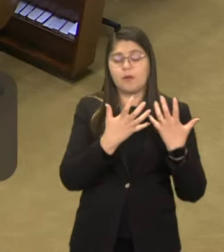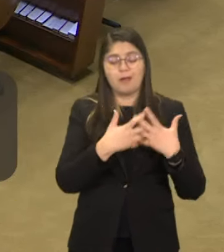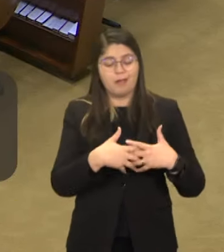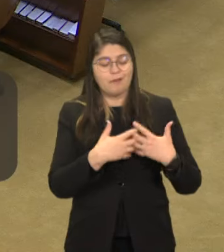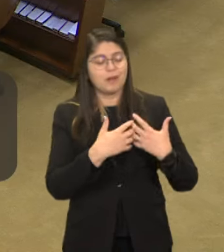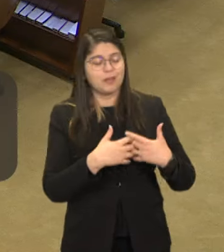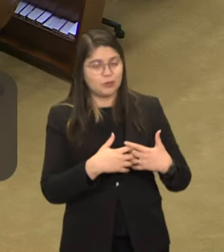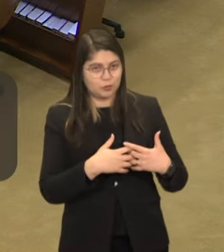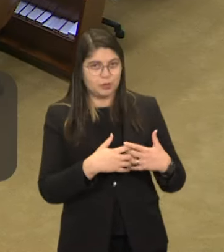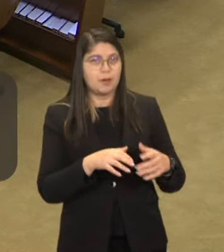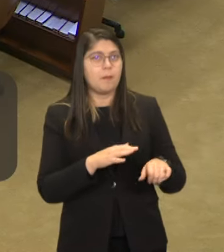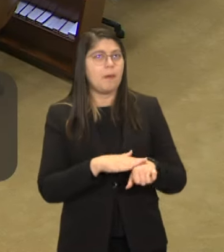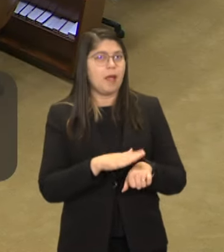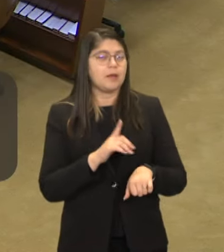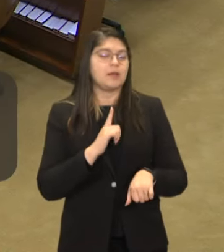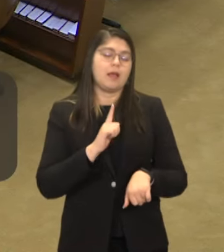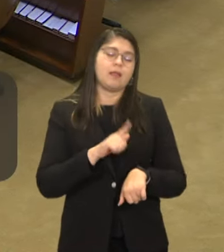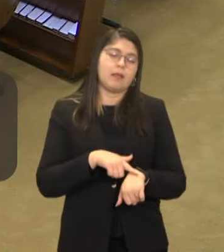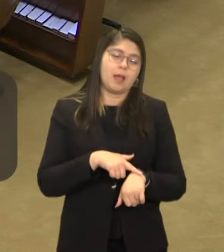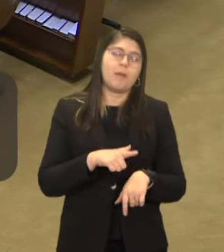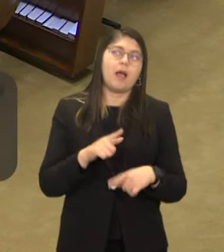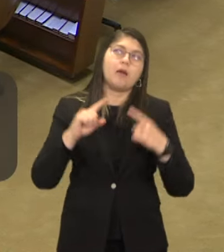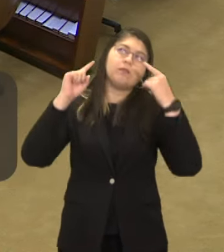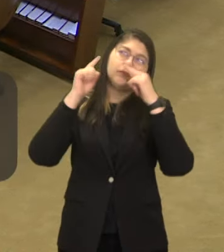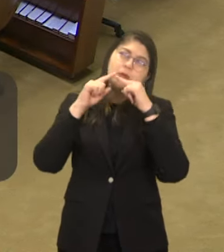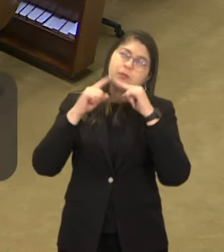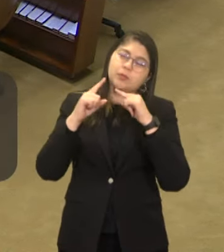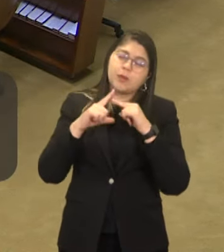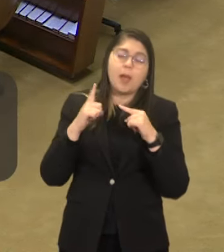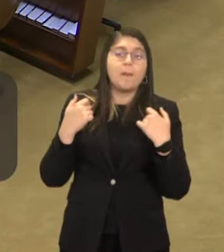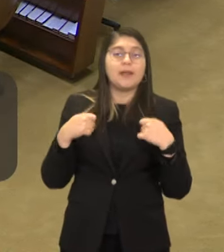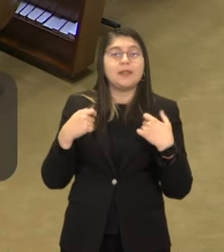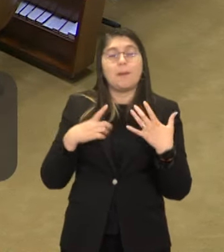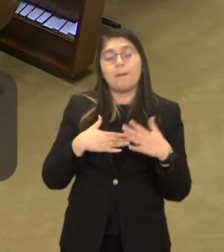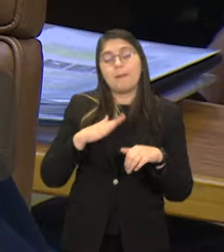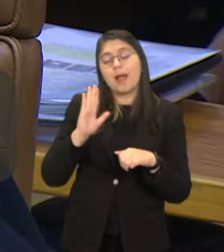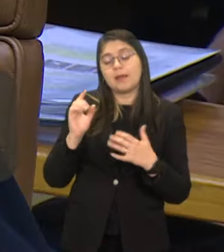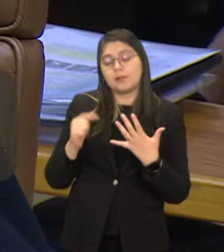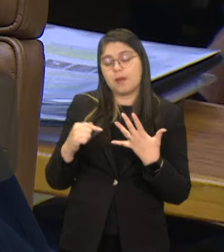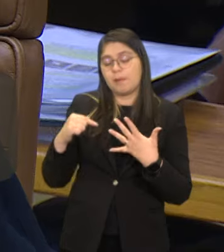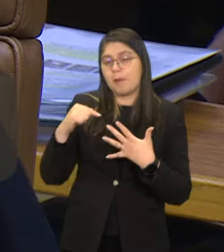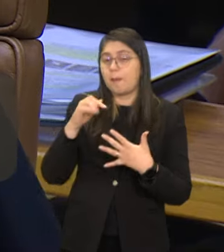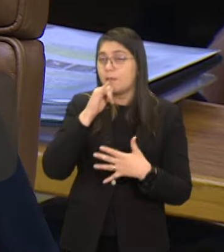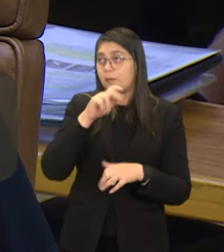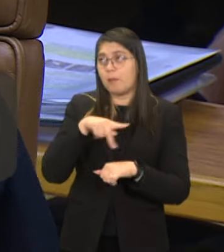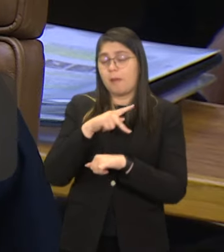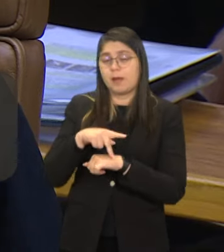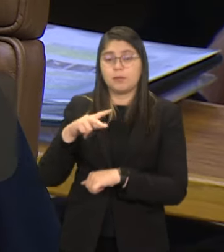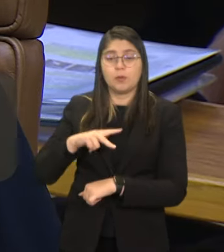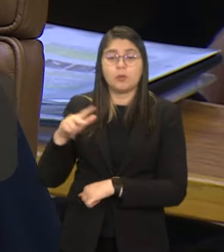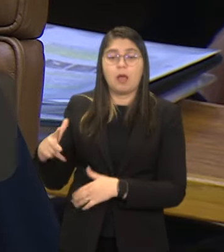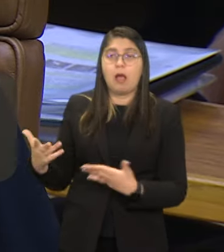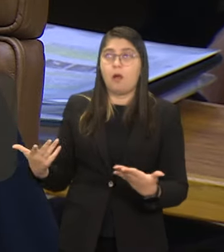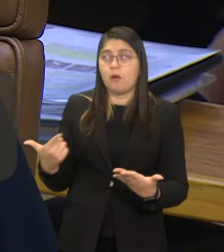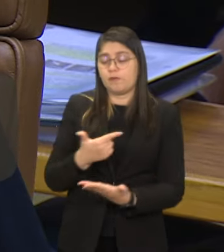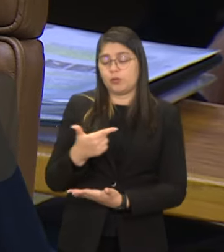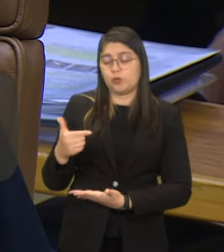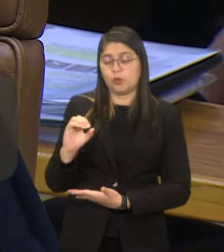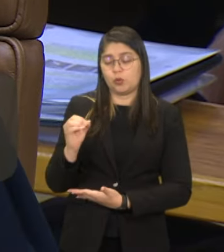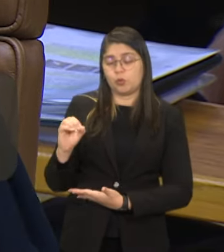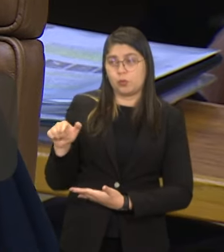vagar, estão adotando medidas mais criteriosas. Eu cito o caso de Portugal. Agora, 22 de outubro,